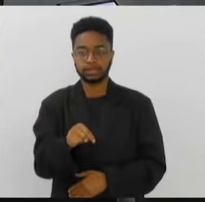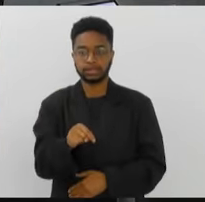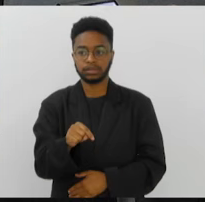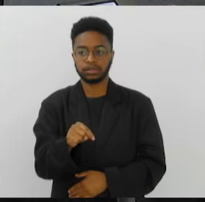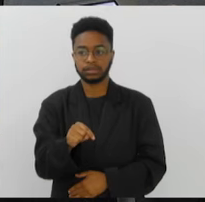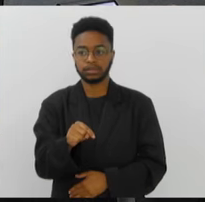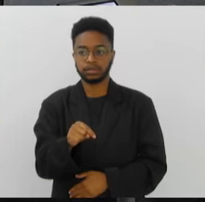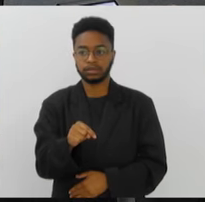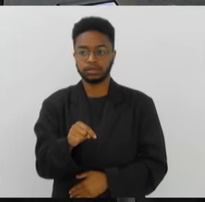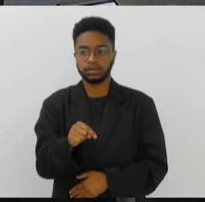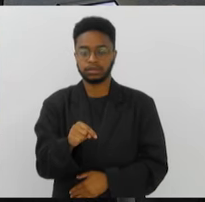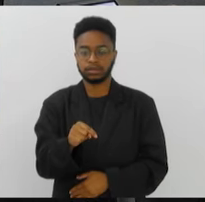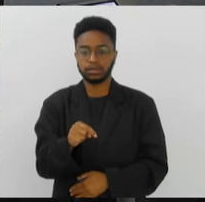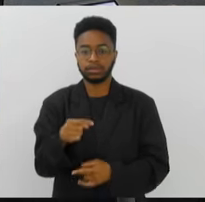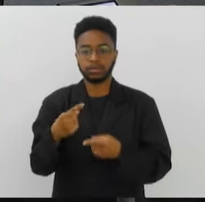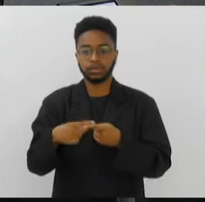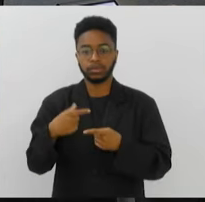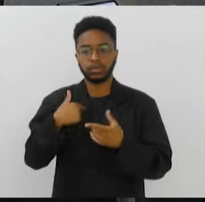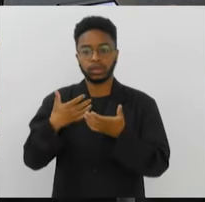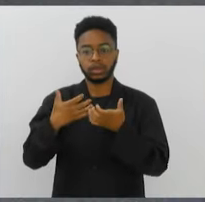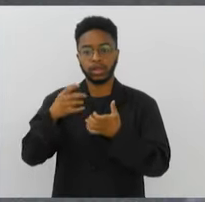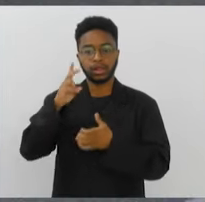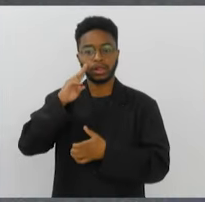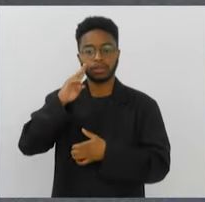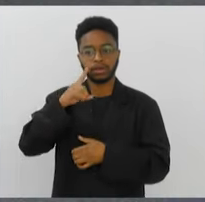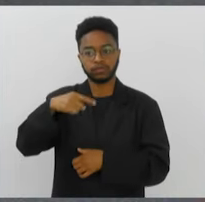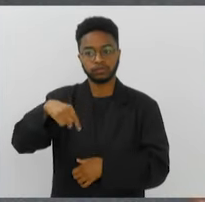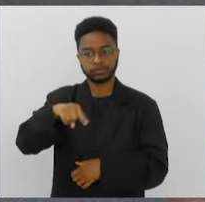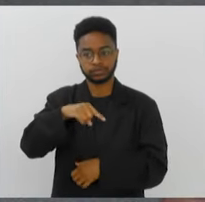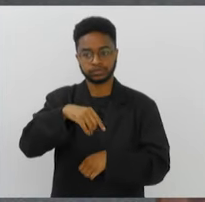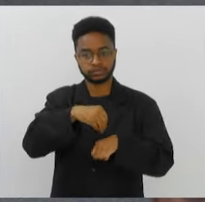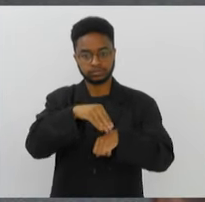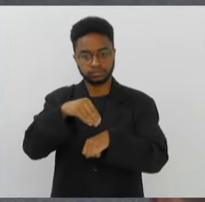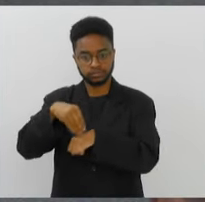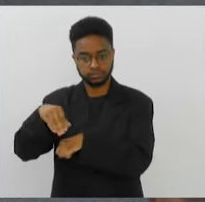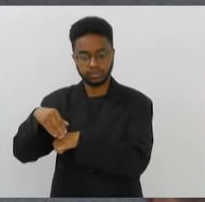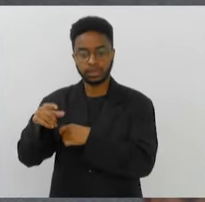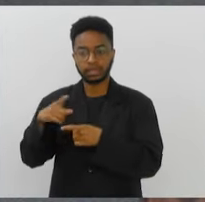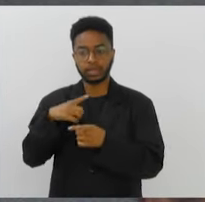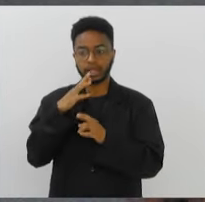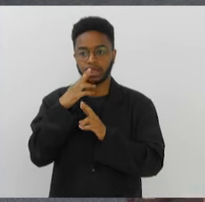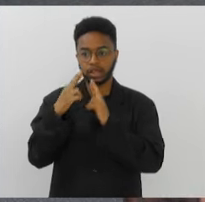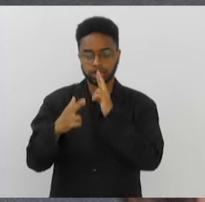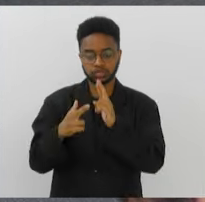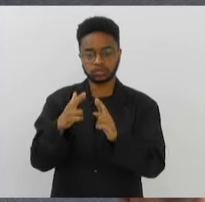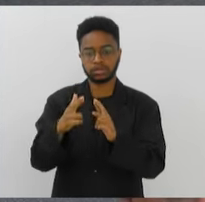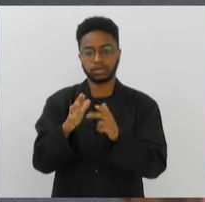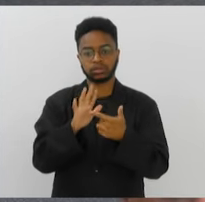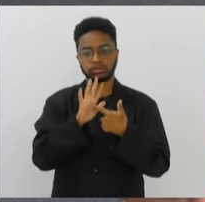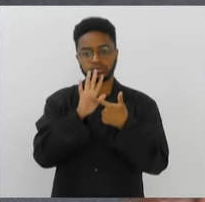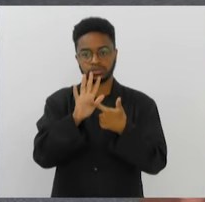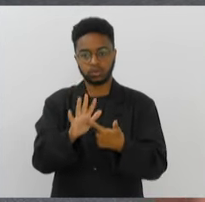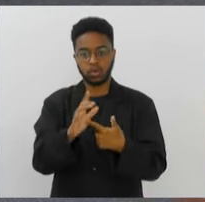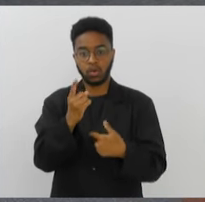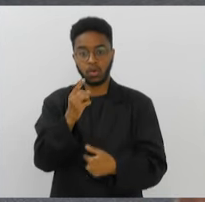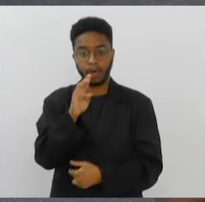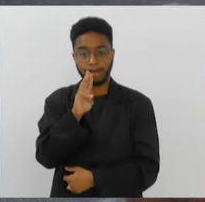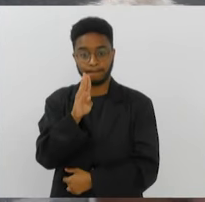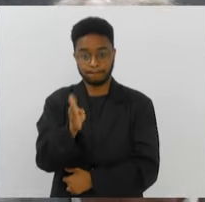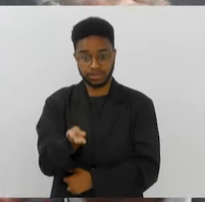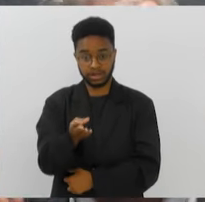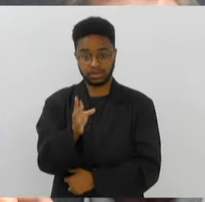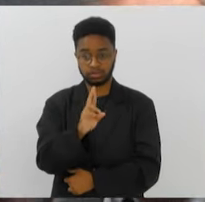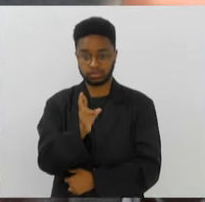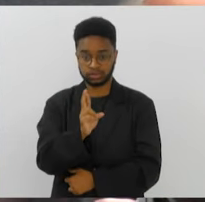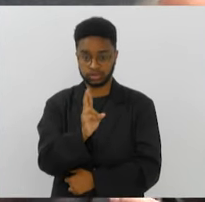para lembrar, além do, né, desses resultados expressivos, né, de